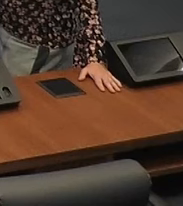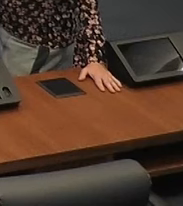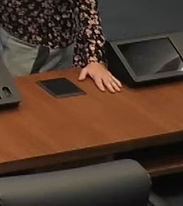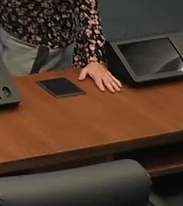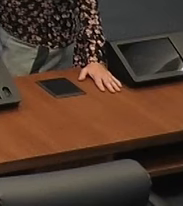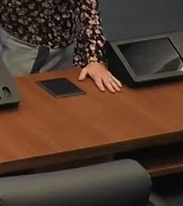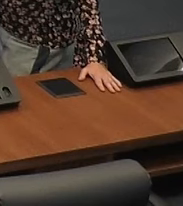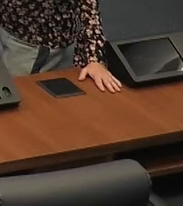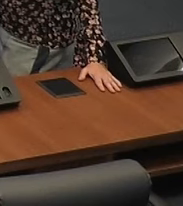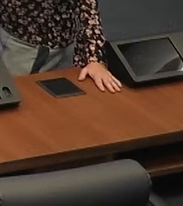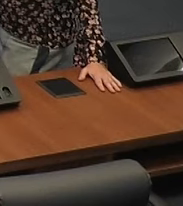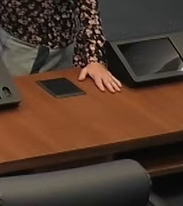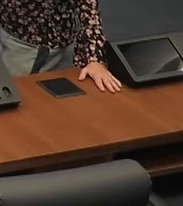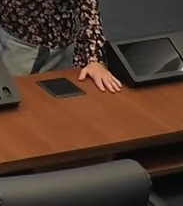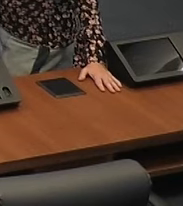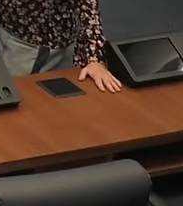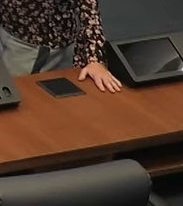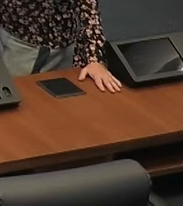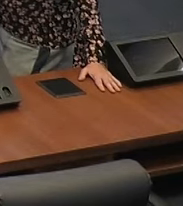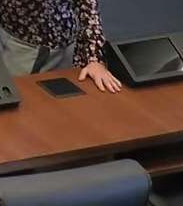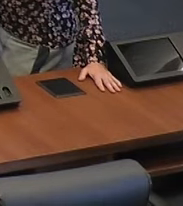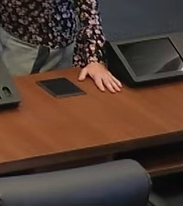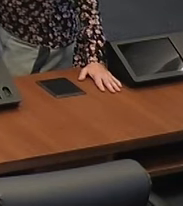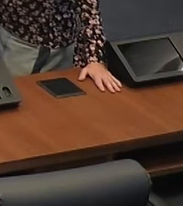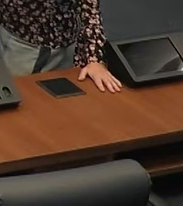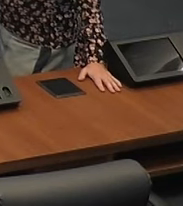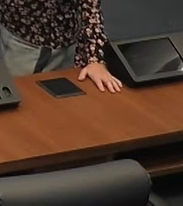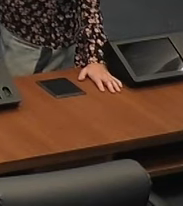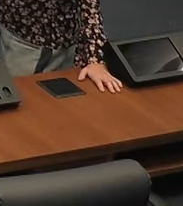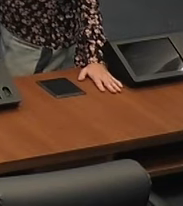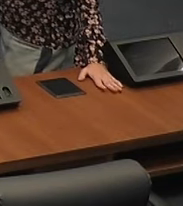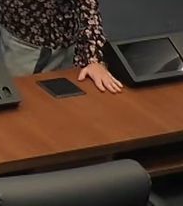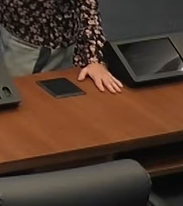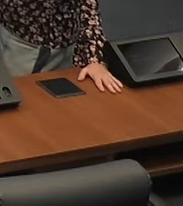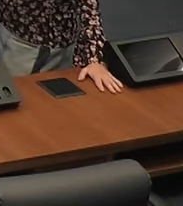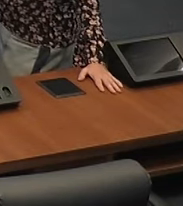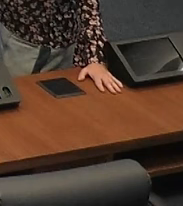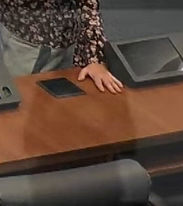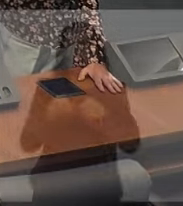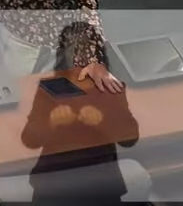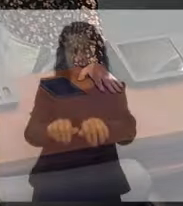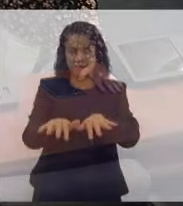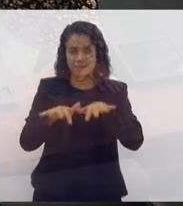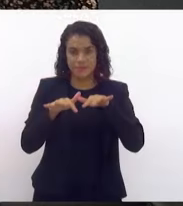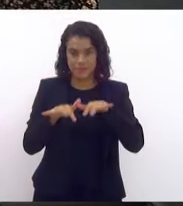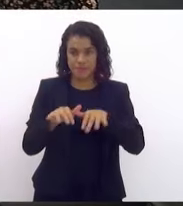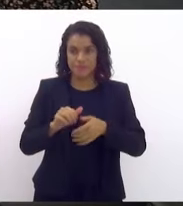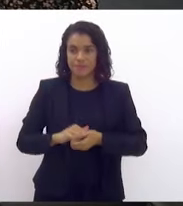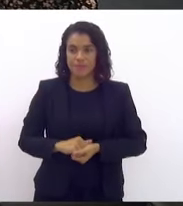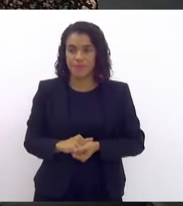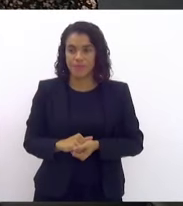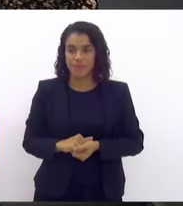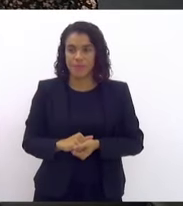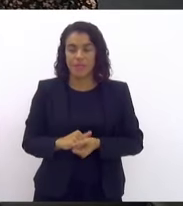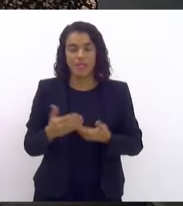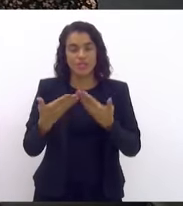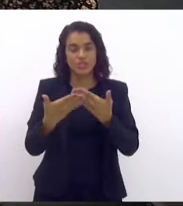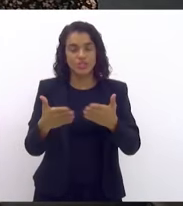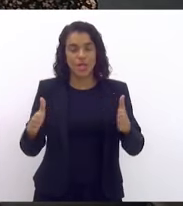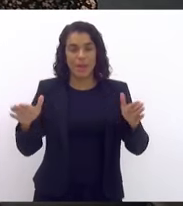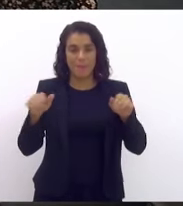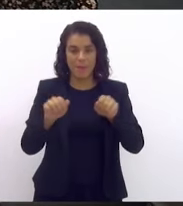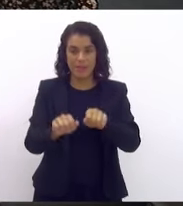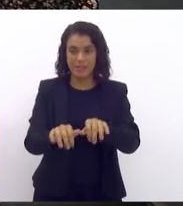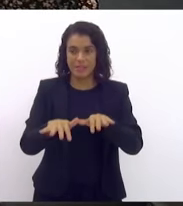havendo o número legal e sobre a proteção de Deus iniciamos o nosso trabalho está aberta a